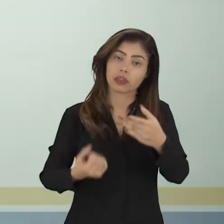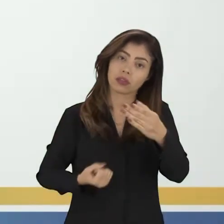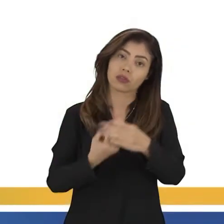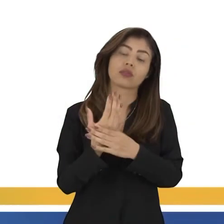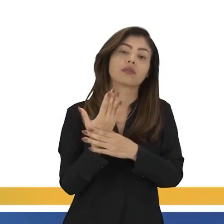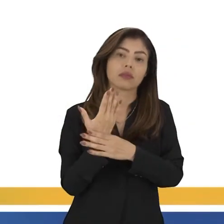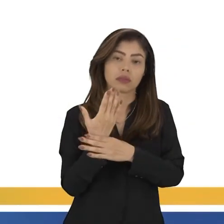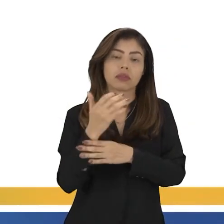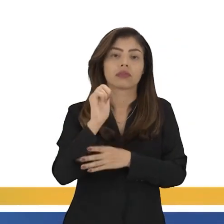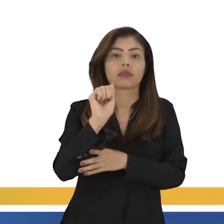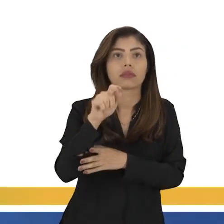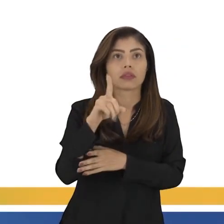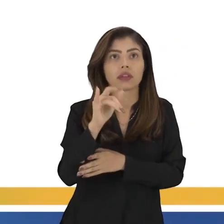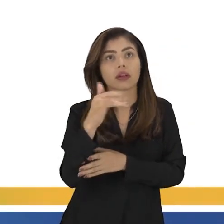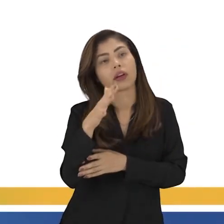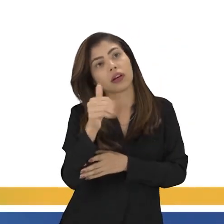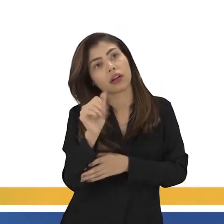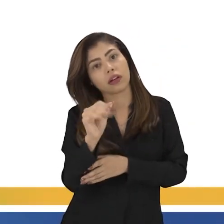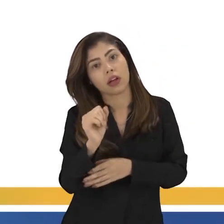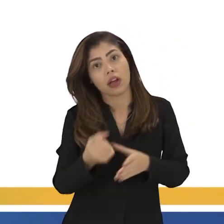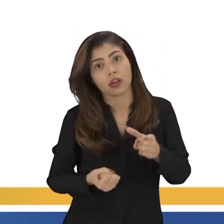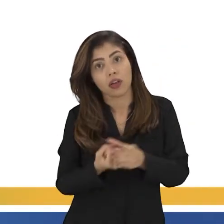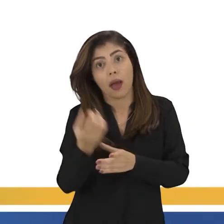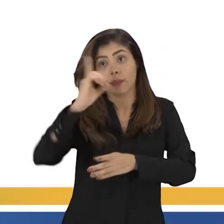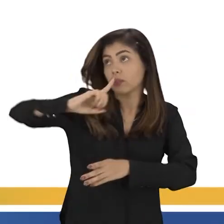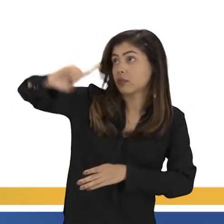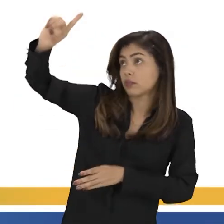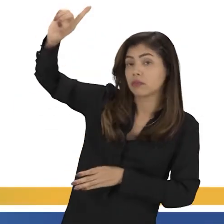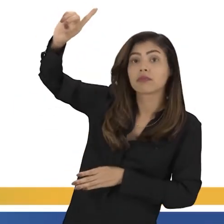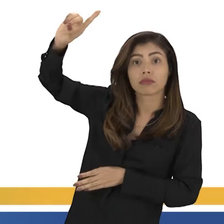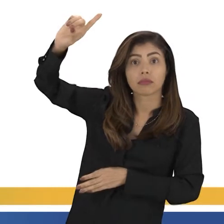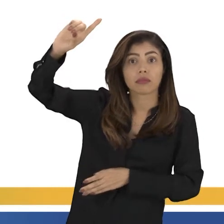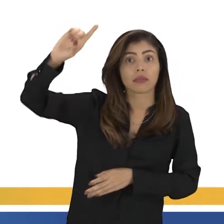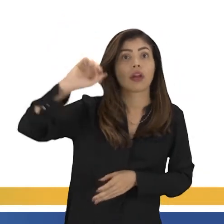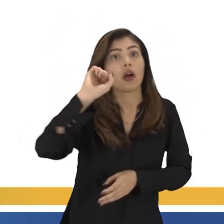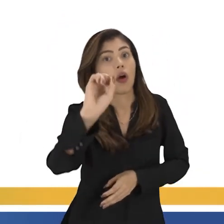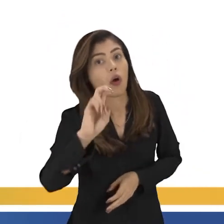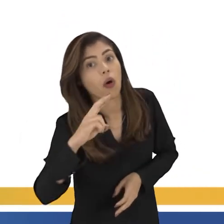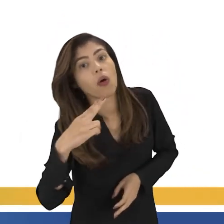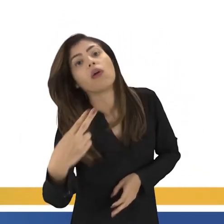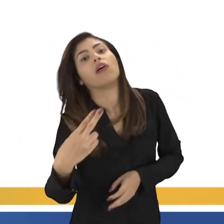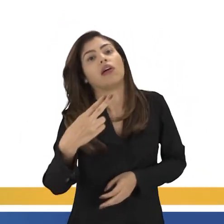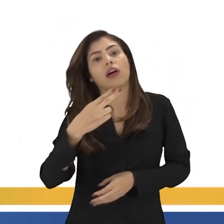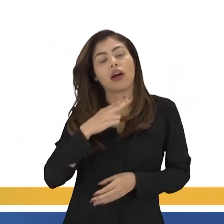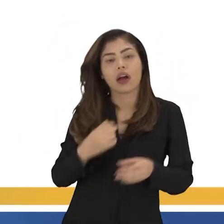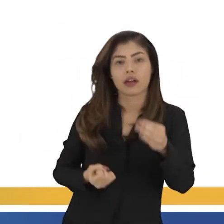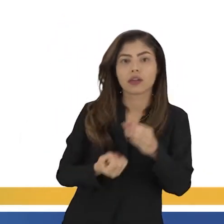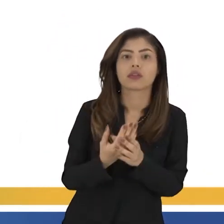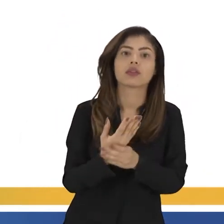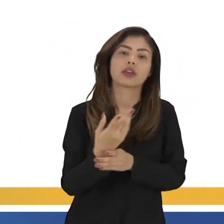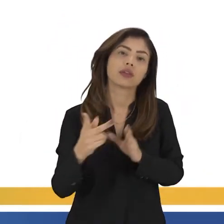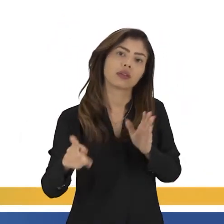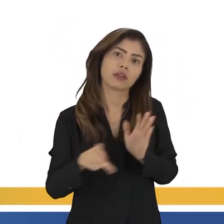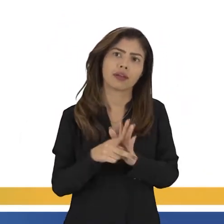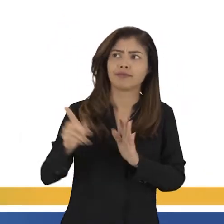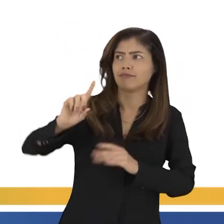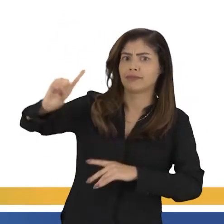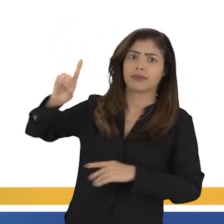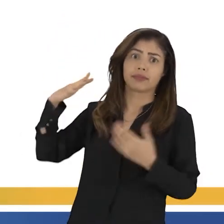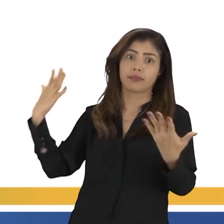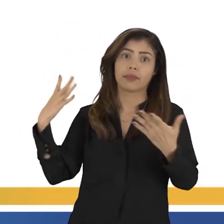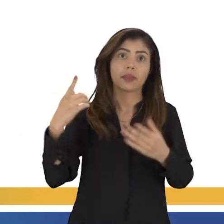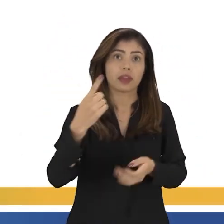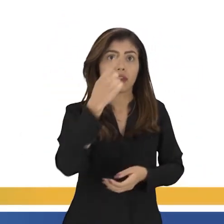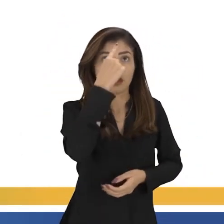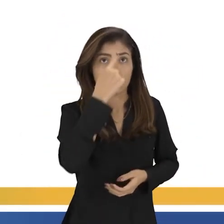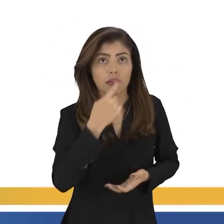Adão, mas é um duplo sentido, né? Adão foi criado por Deus, ou Adão criou Deus, porque Deus está